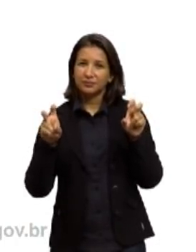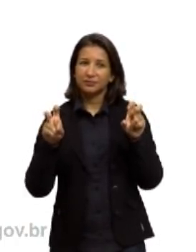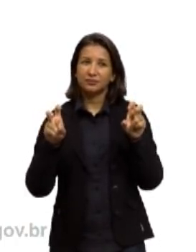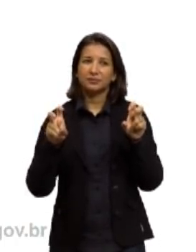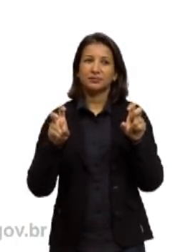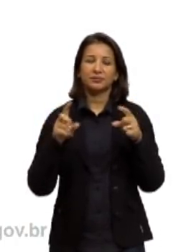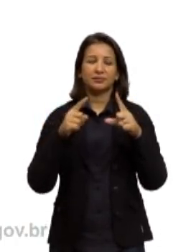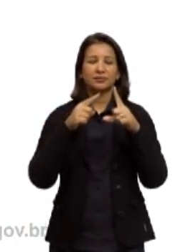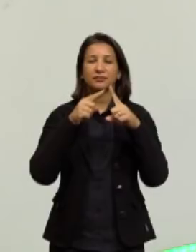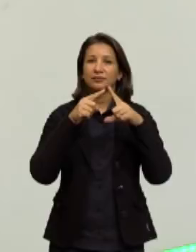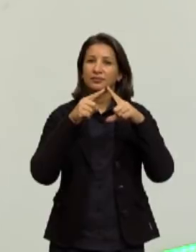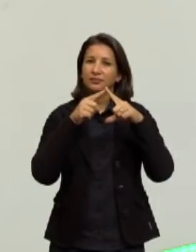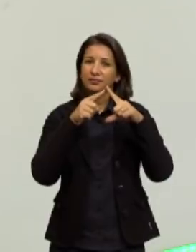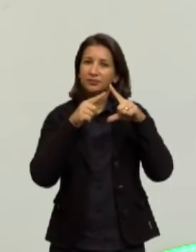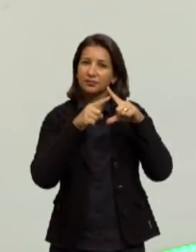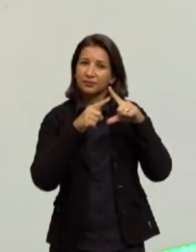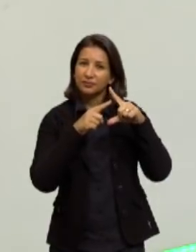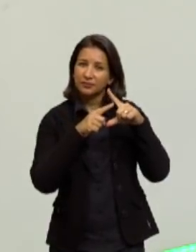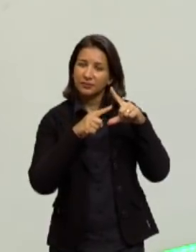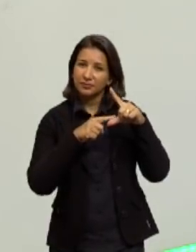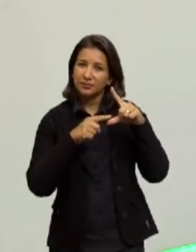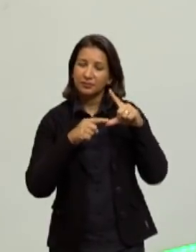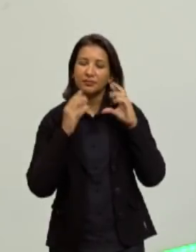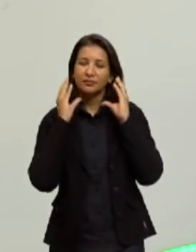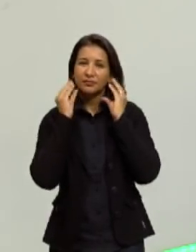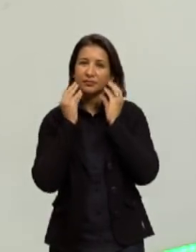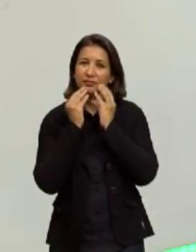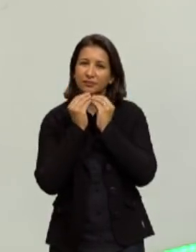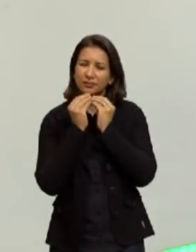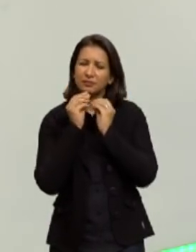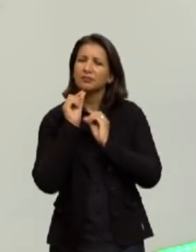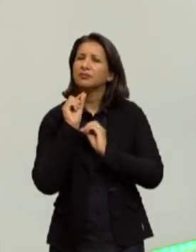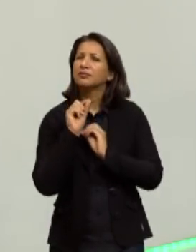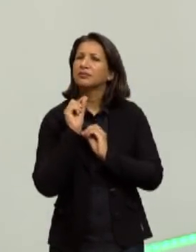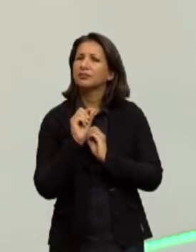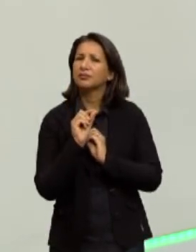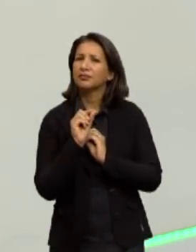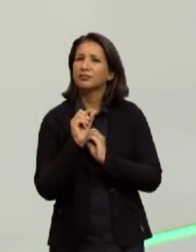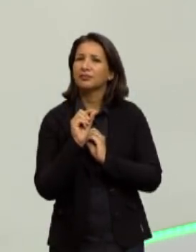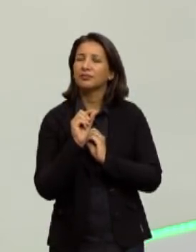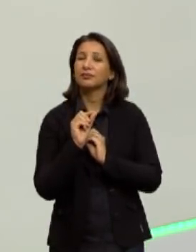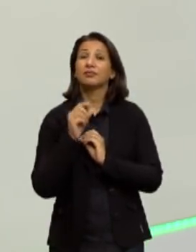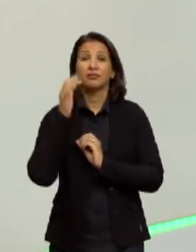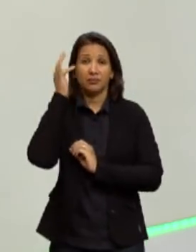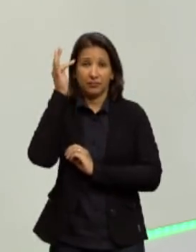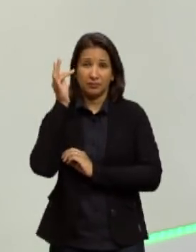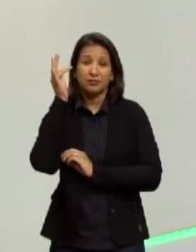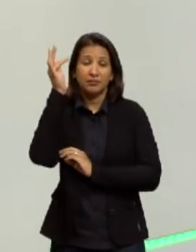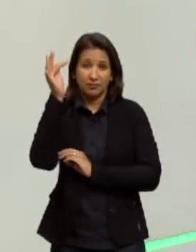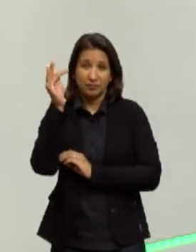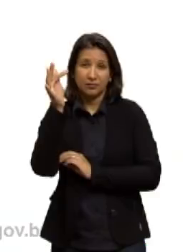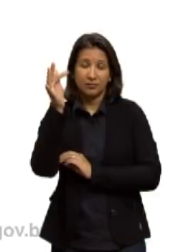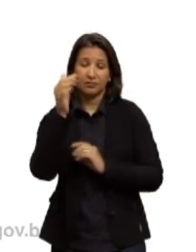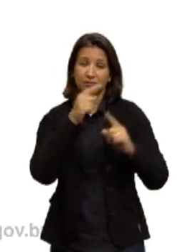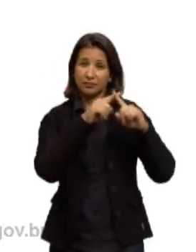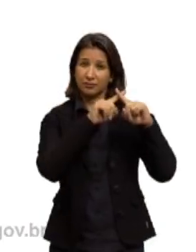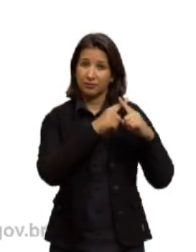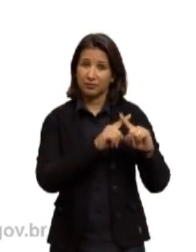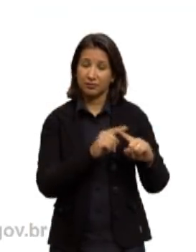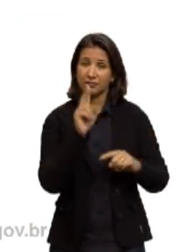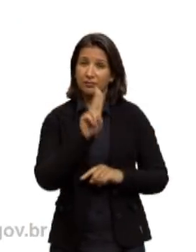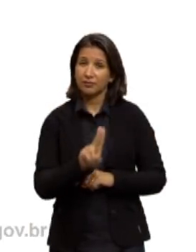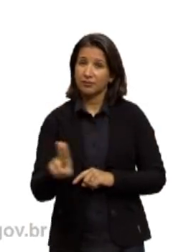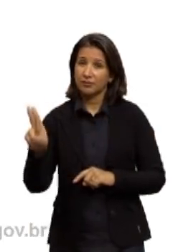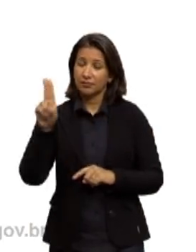nosso famoso thales né o teorema de tales é o que é uma teoria né que a gente vai aplicar na